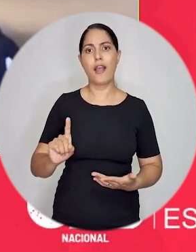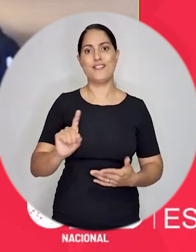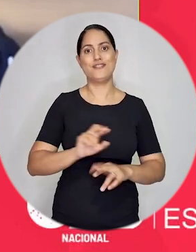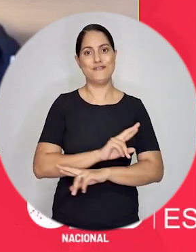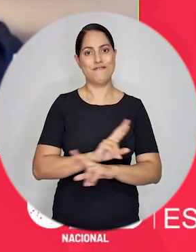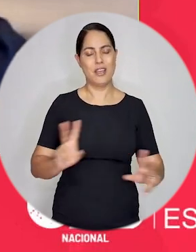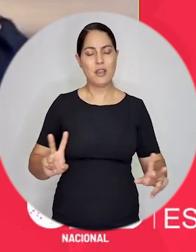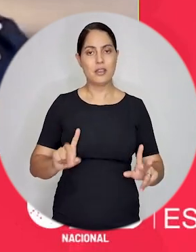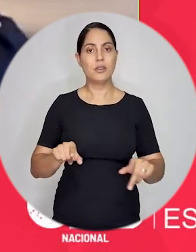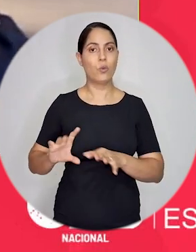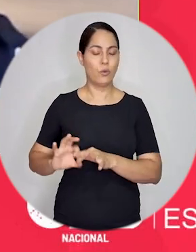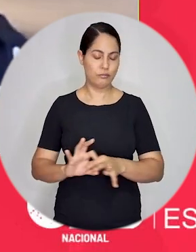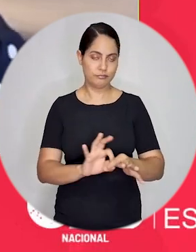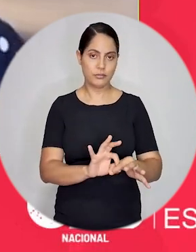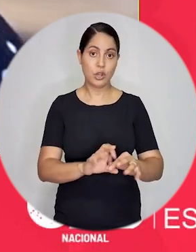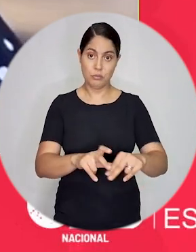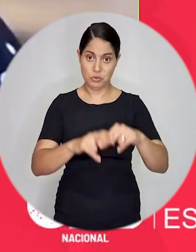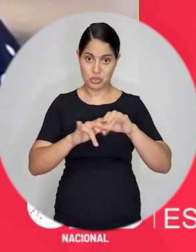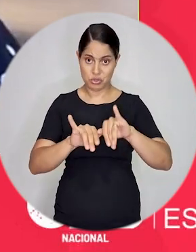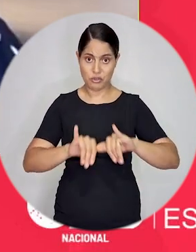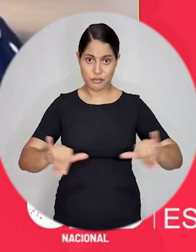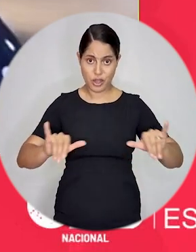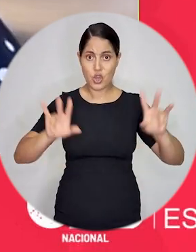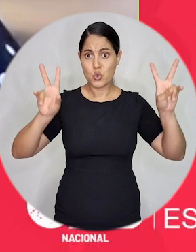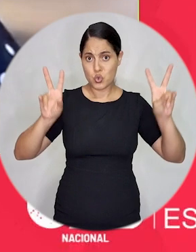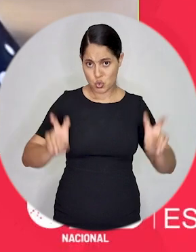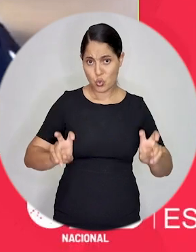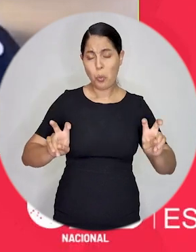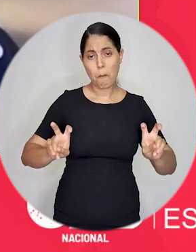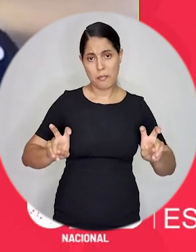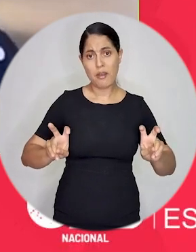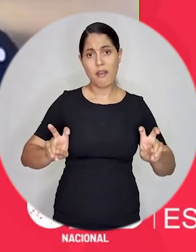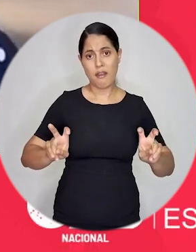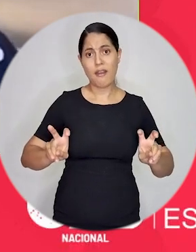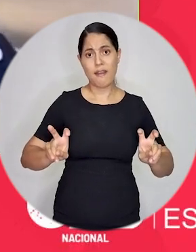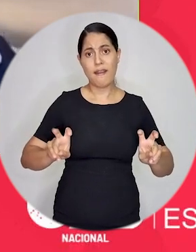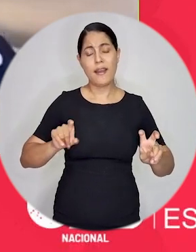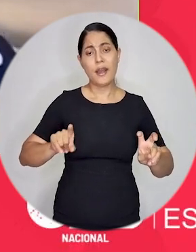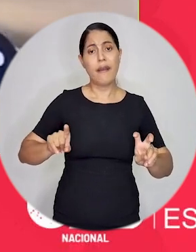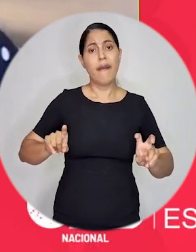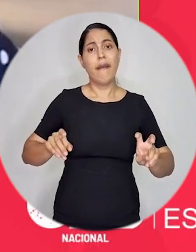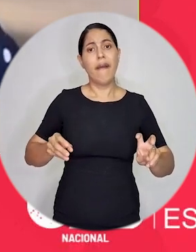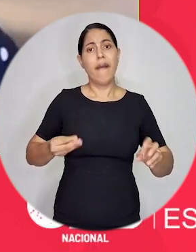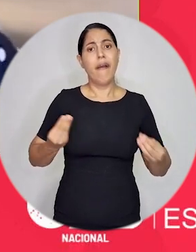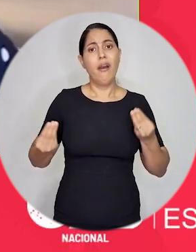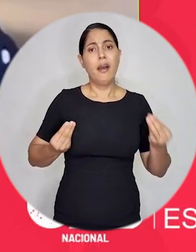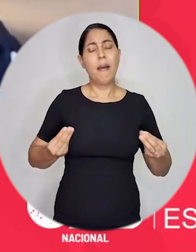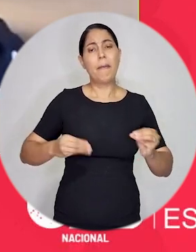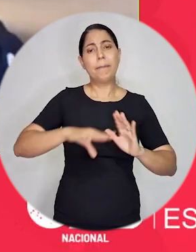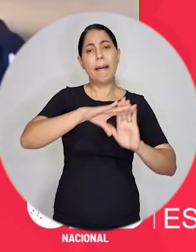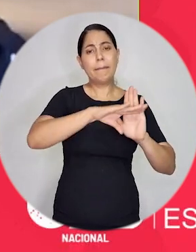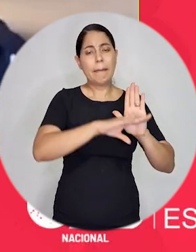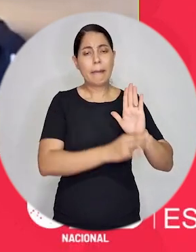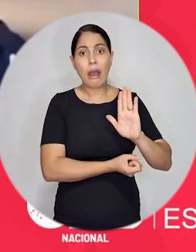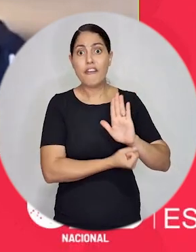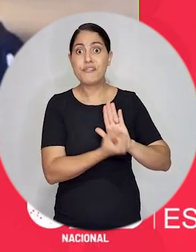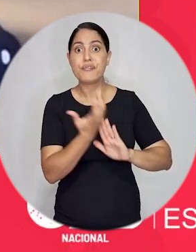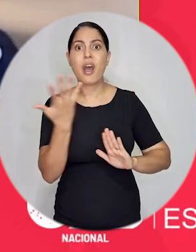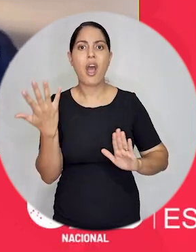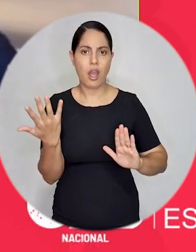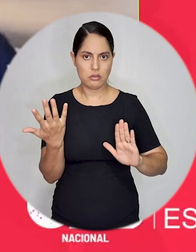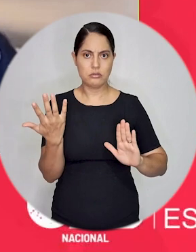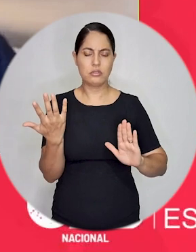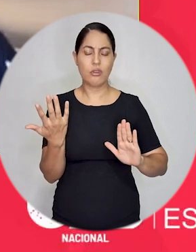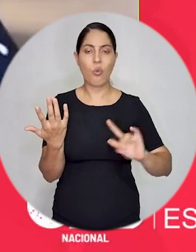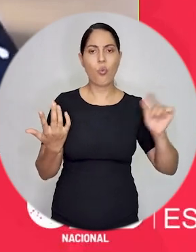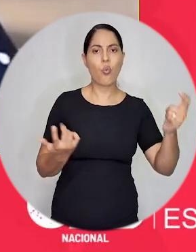solução para uma determinada situação. Isso a gente diz em razão especificamente da desjudicialização de uma série de procedimentos, né?